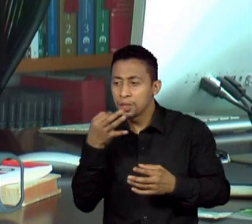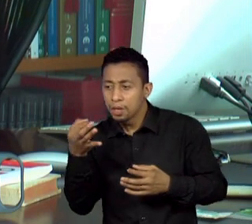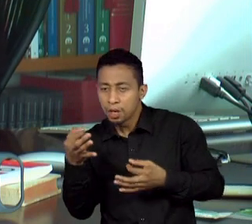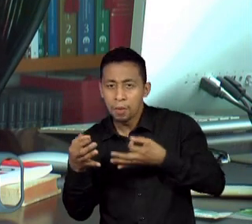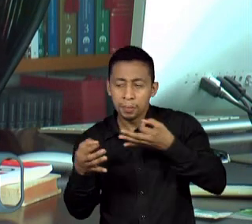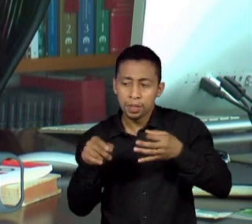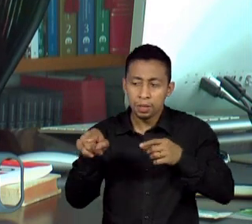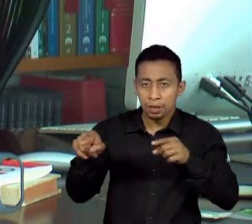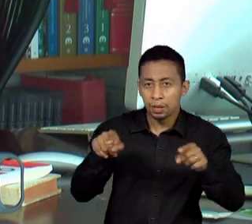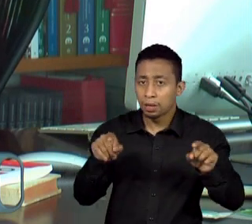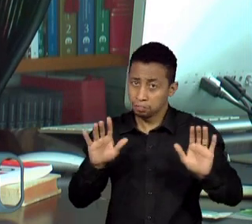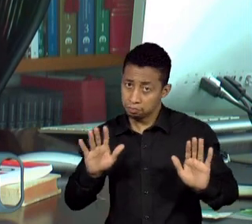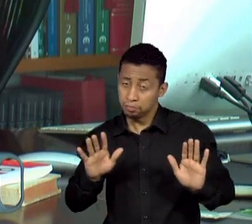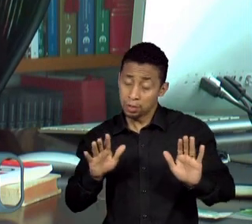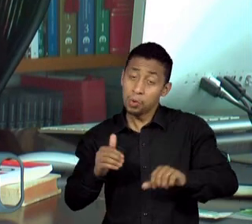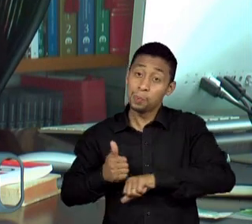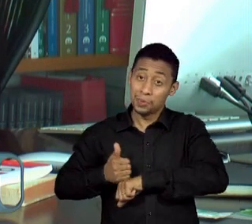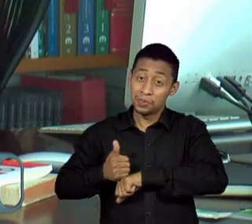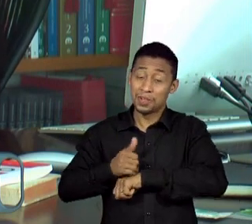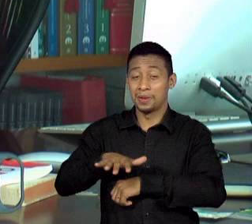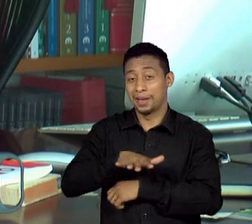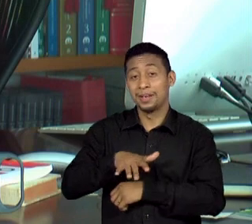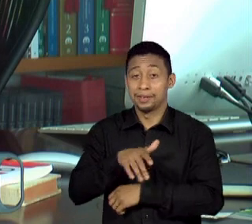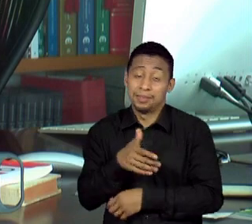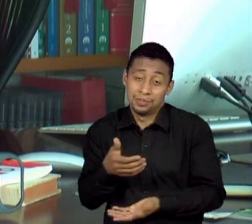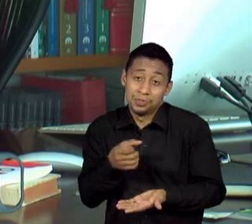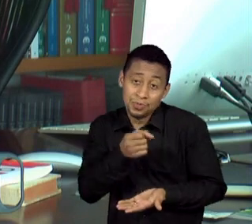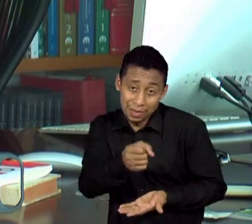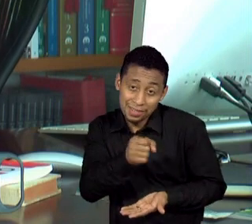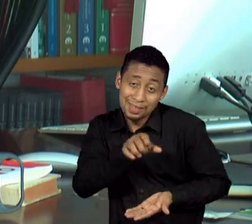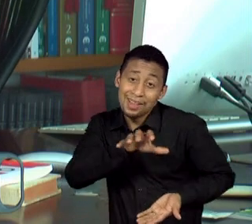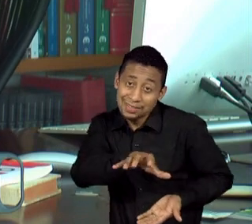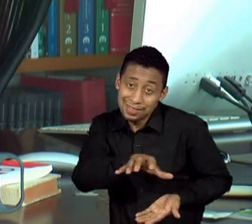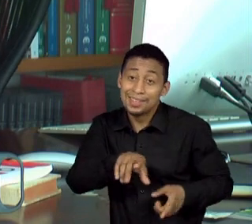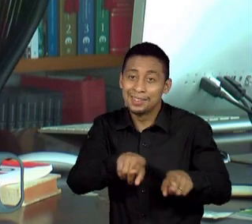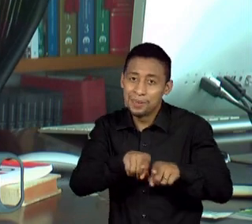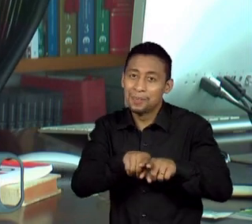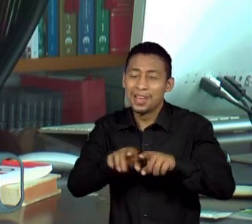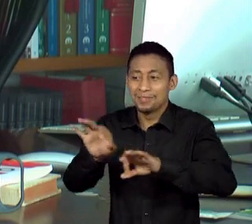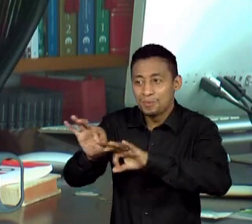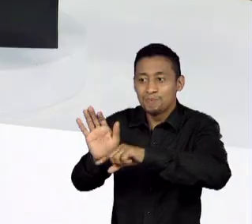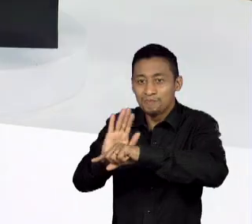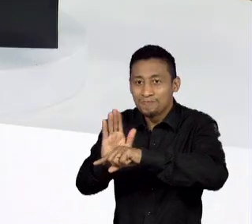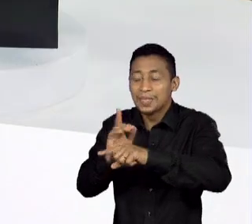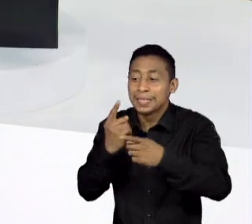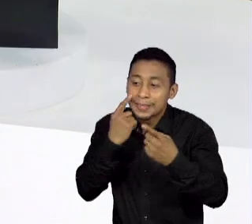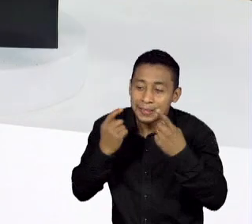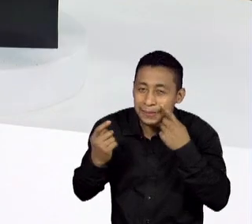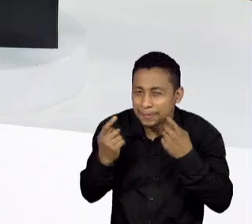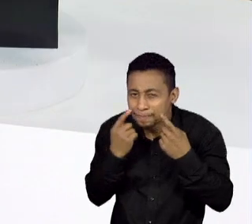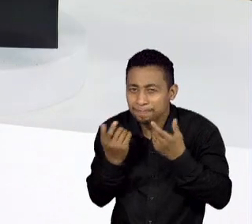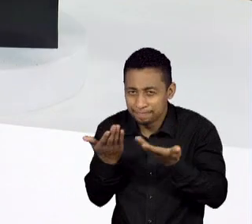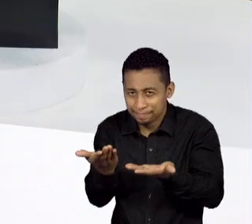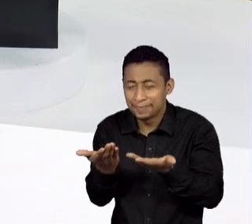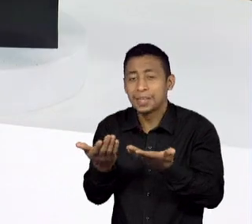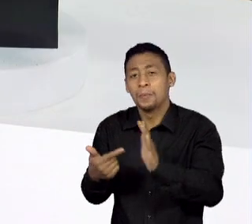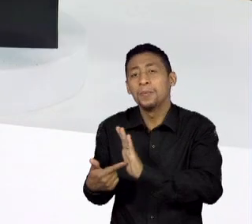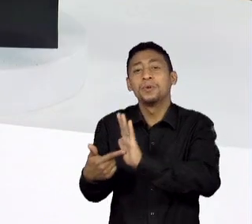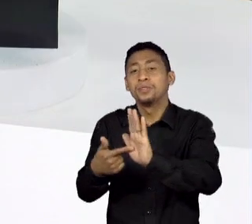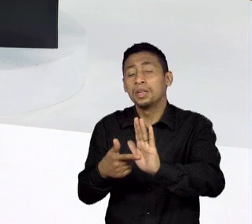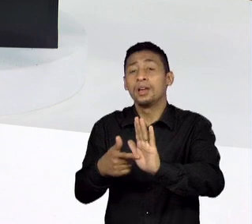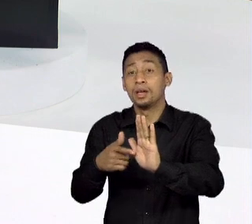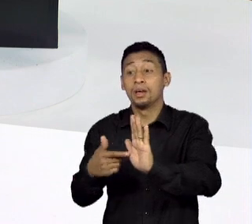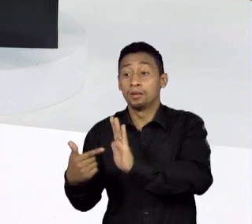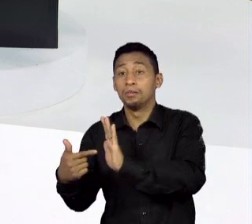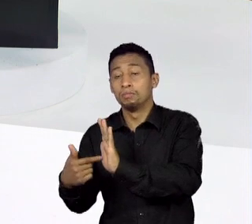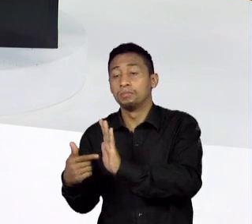do jornalista e faz parte do ofício do dramaturgo também, defender diferentes pontos de vista. A